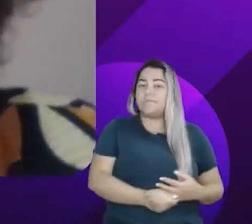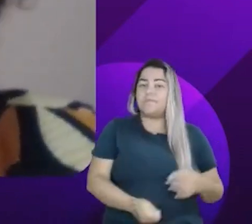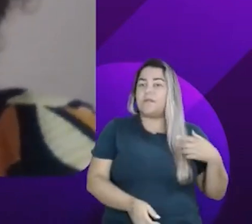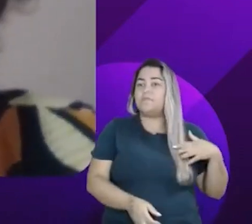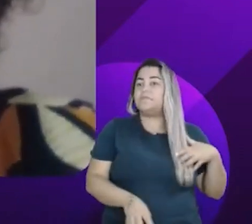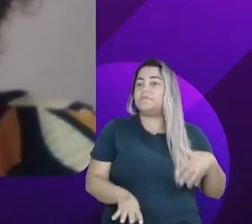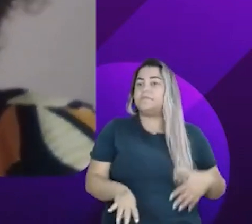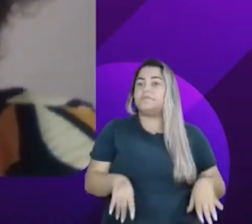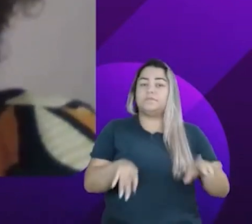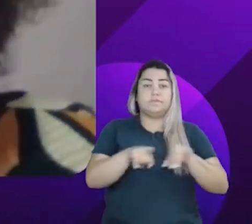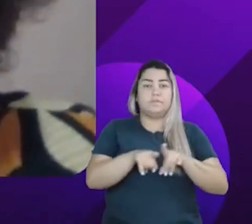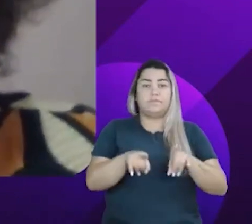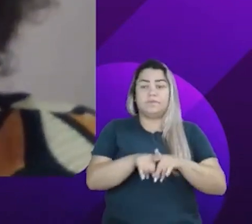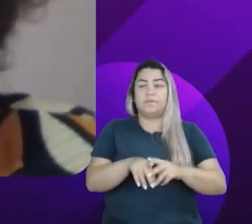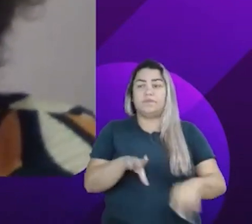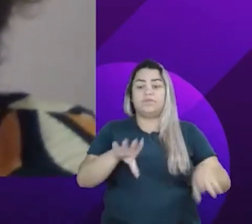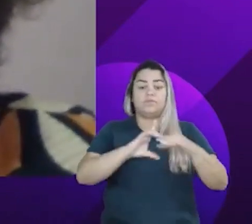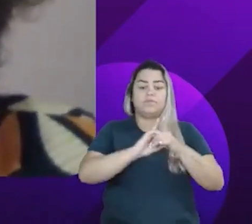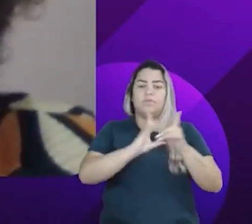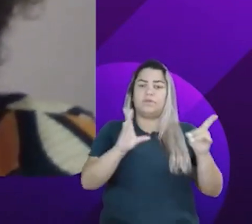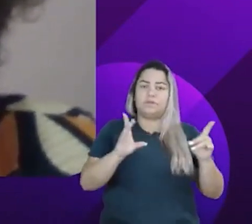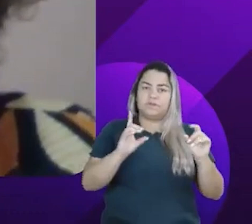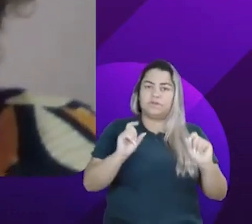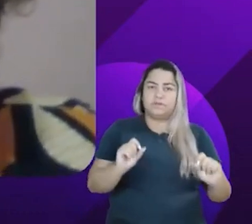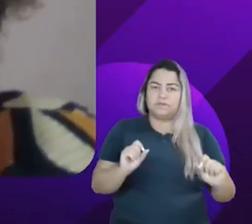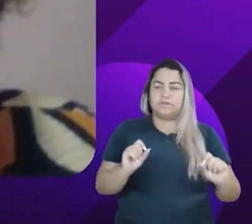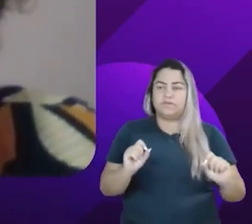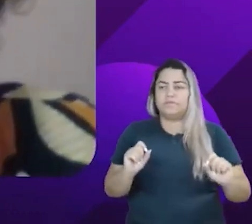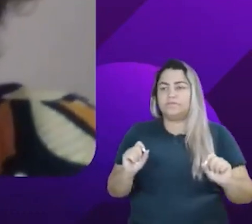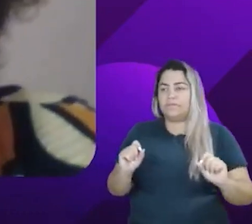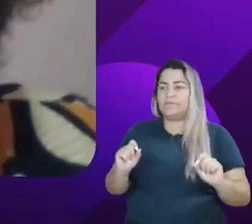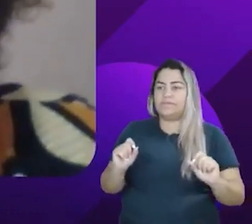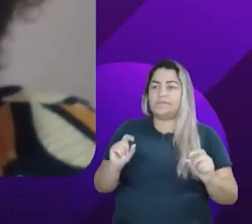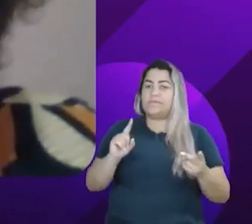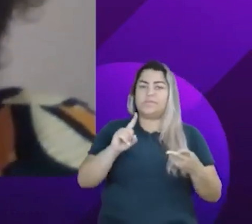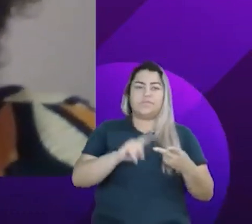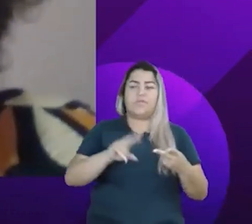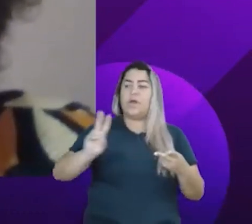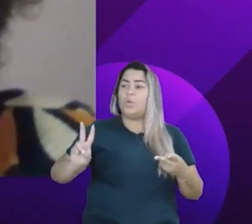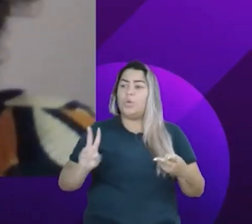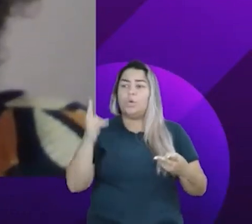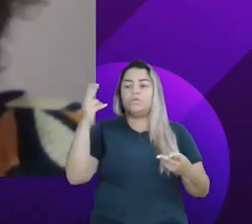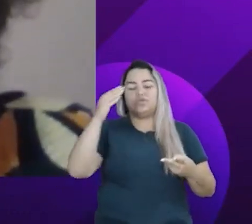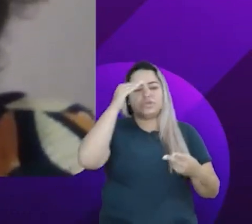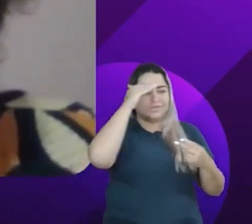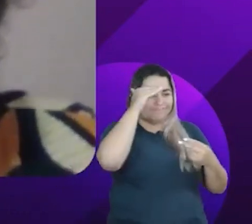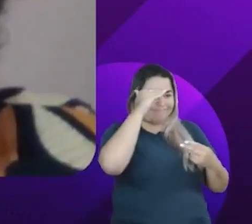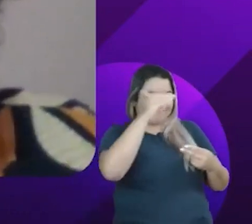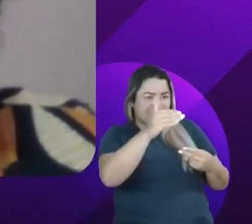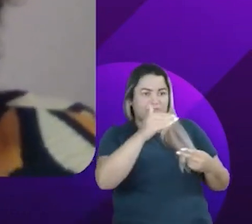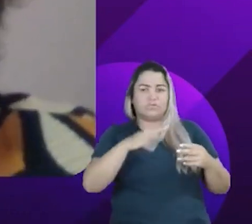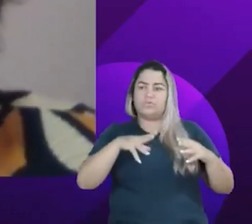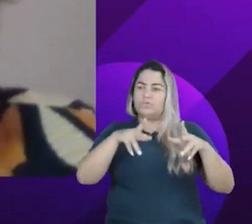enorme de democratização, não é? De valorização, de respeito,